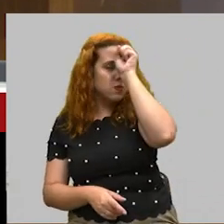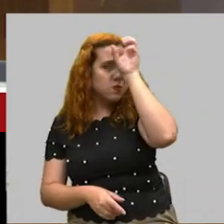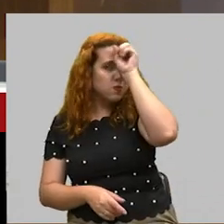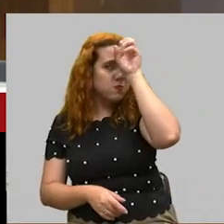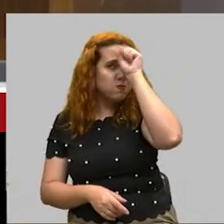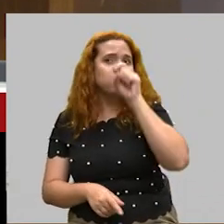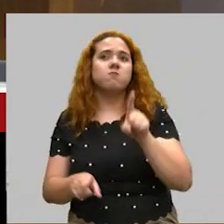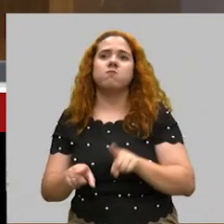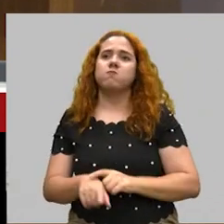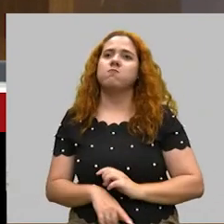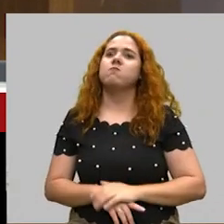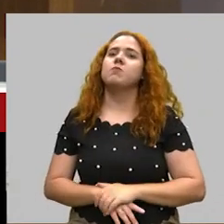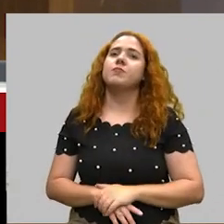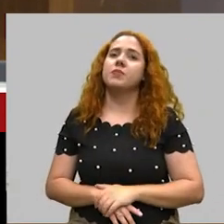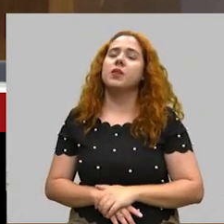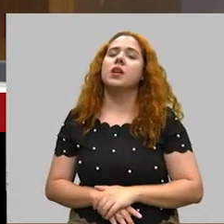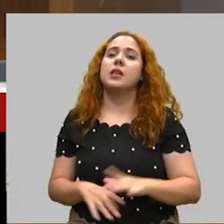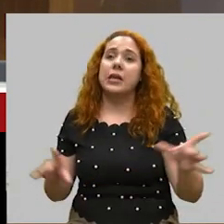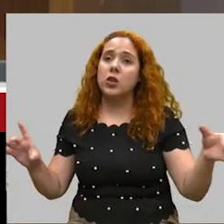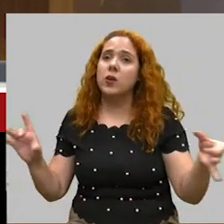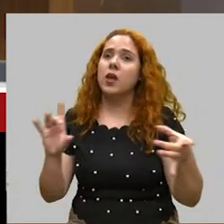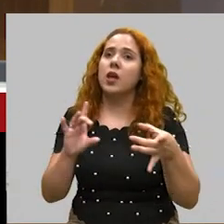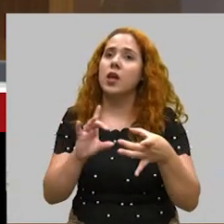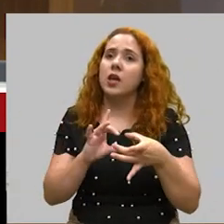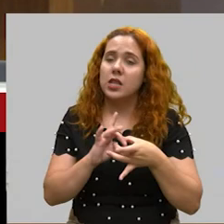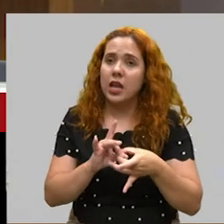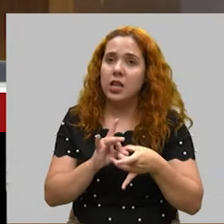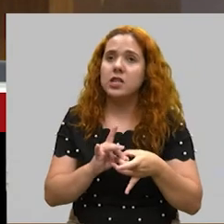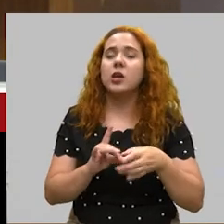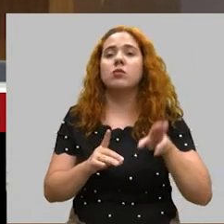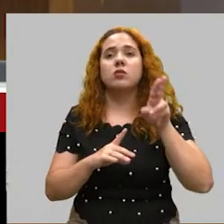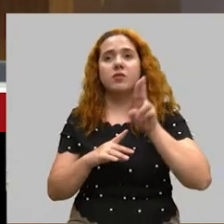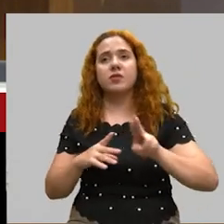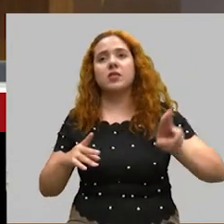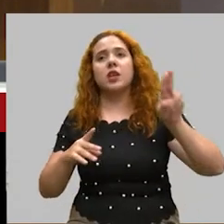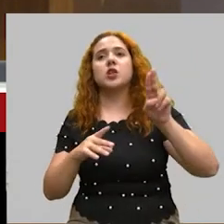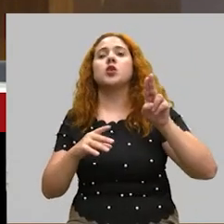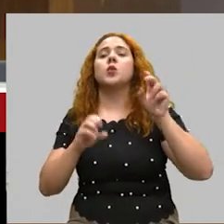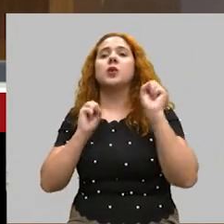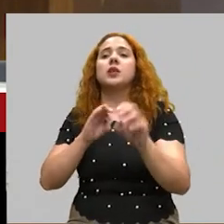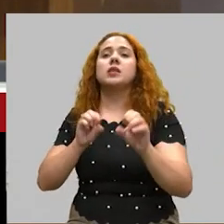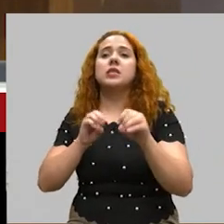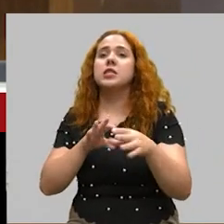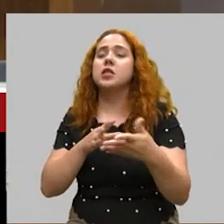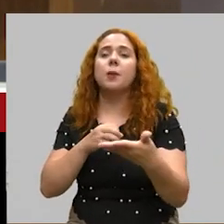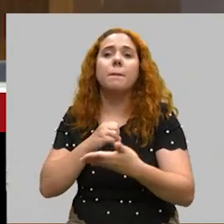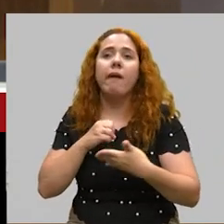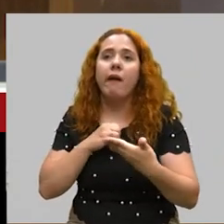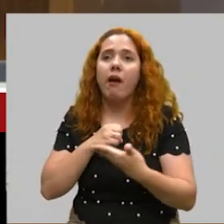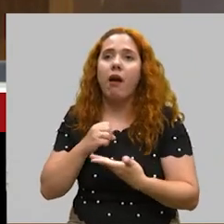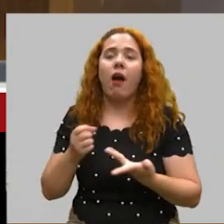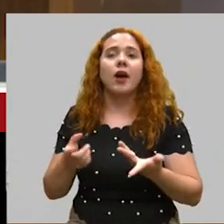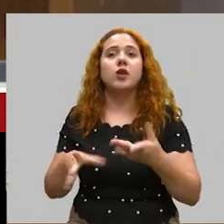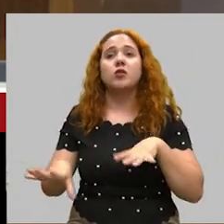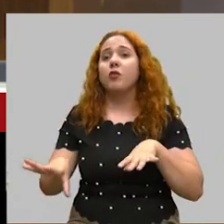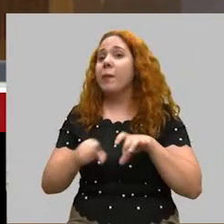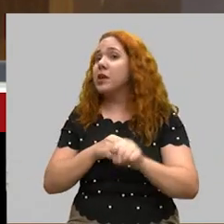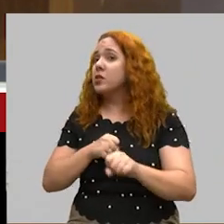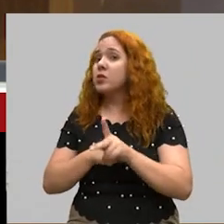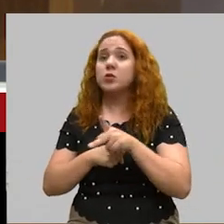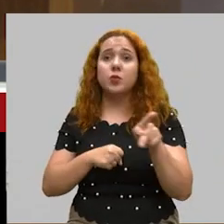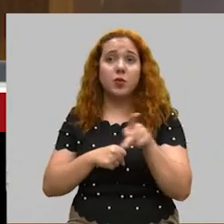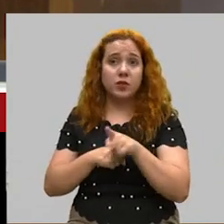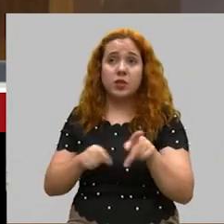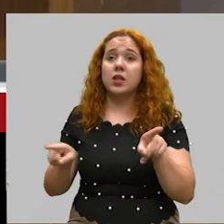academia com a com a Educação Básica sobre as dificuldades né e os desafios da formação de professores eh sobre a questão do